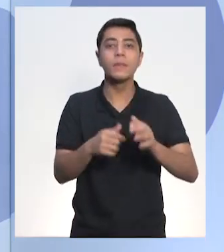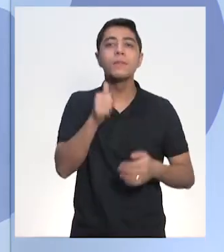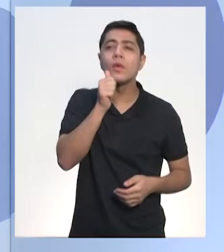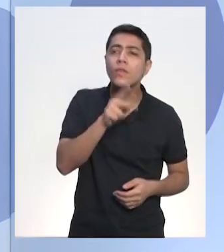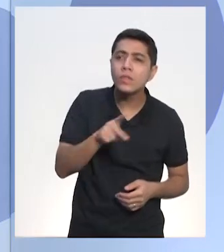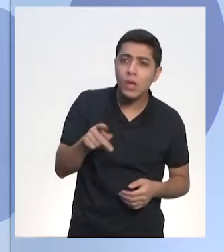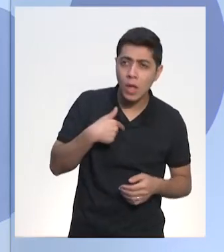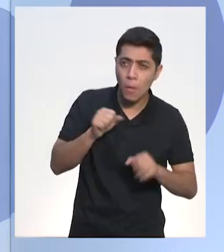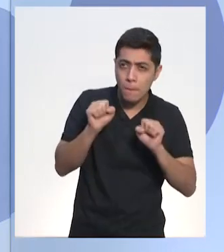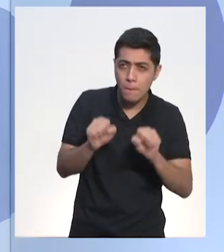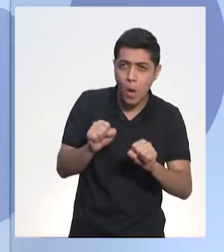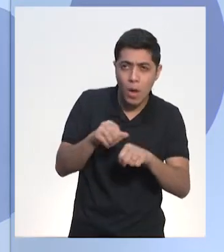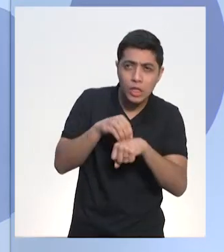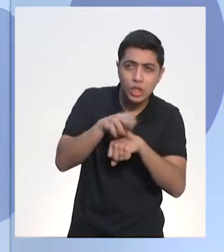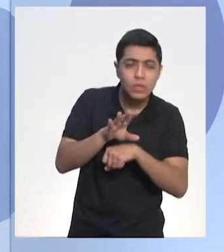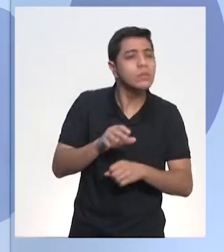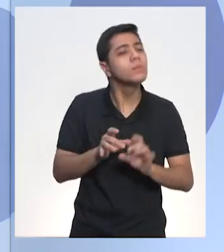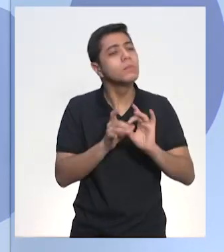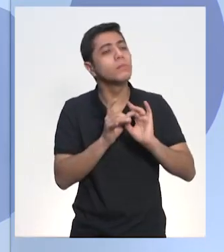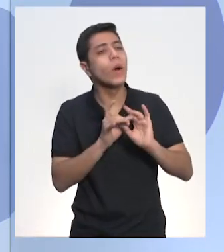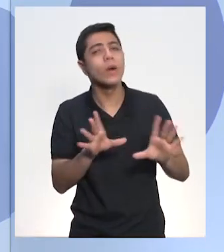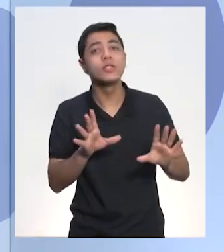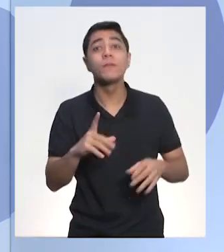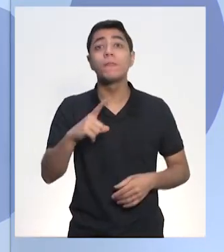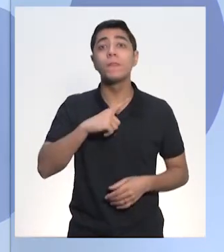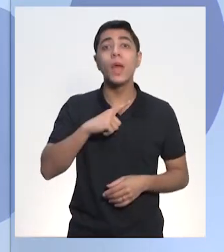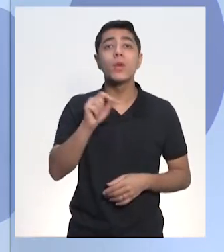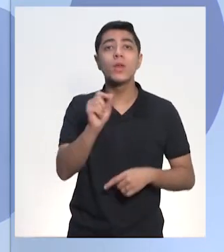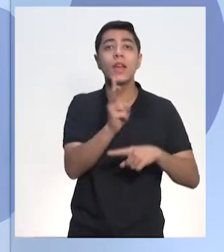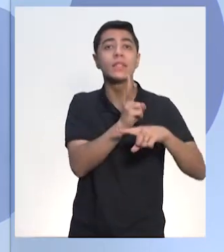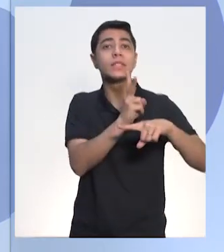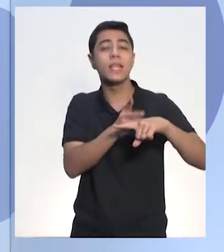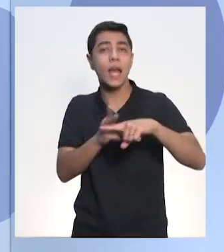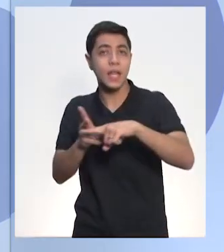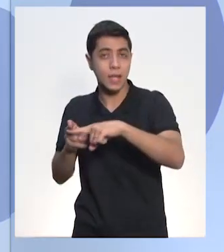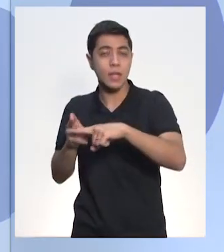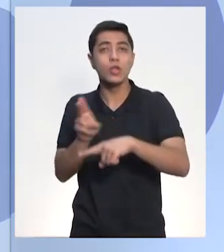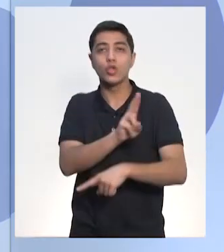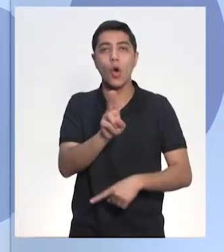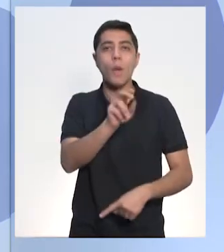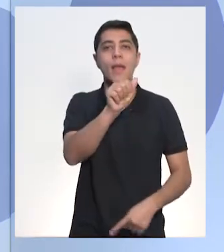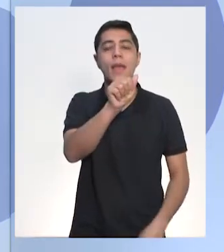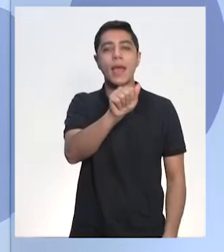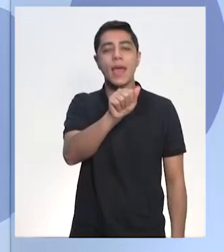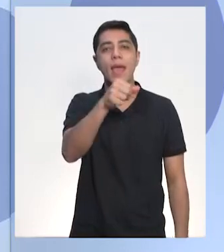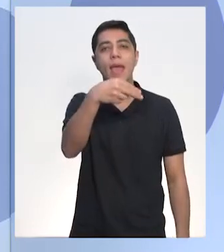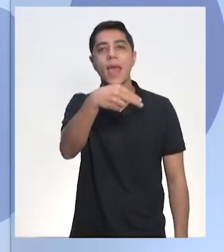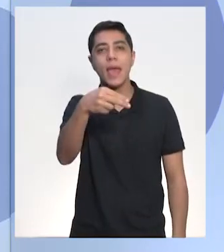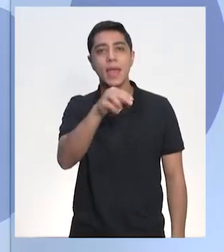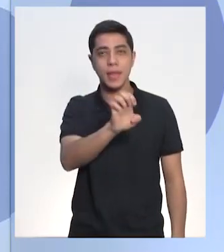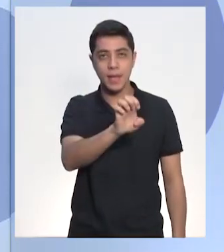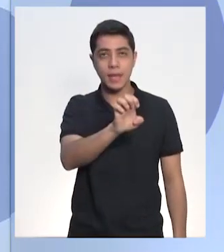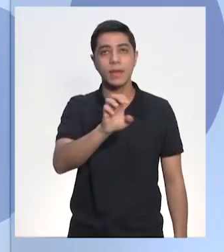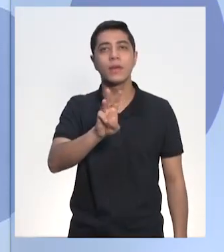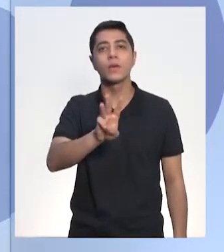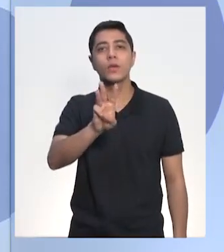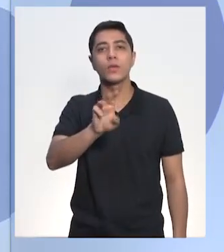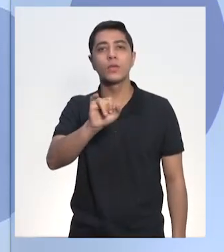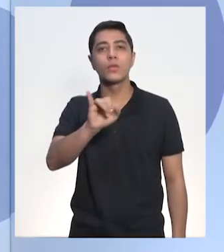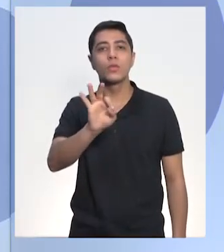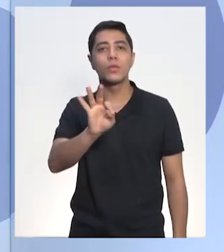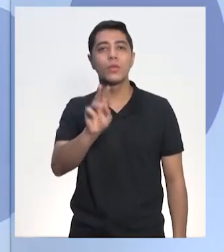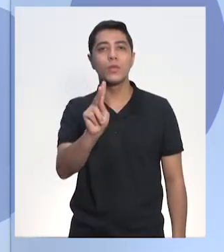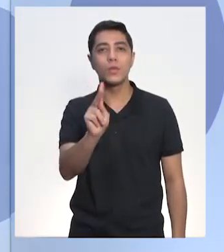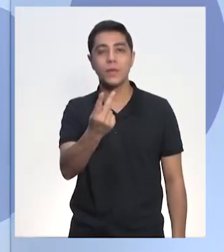Pode. Tem um seriado que o pessoal já comentou aqui, Anne with E, que tem essa experiência, só que ela ilumina uma sala